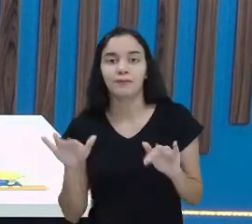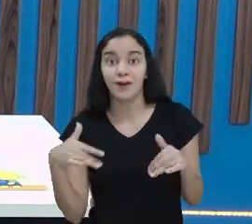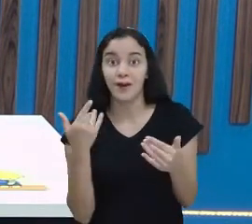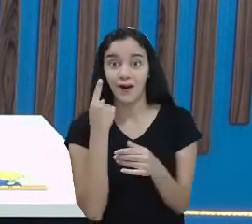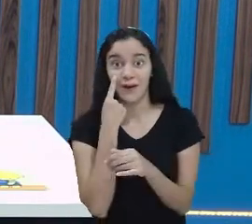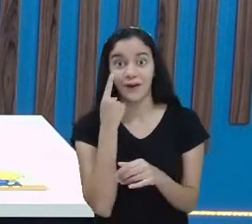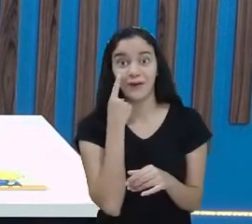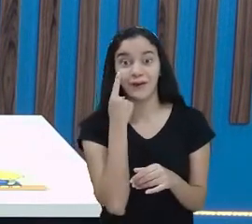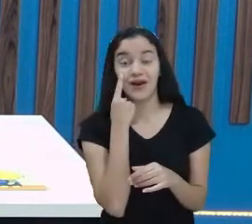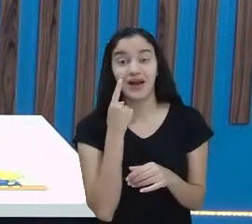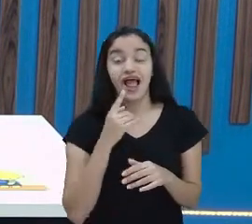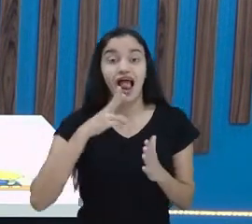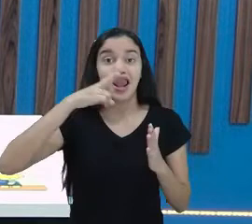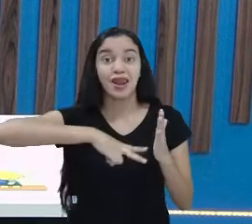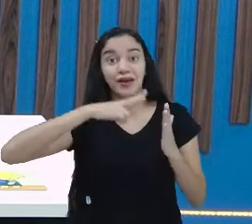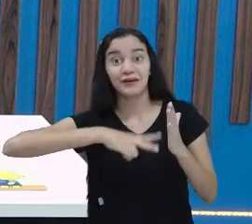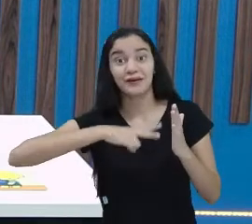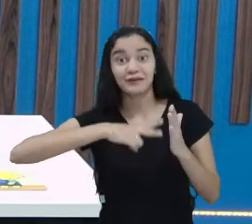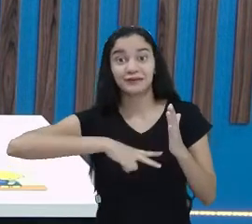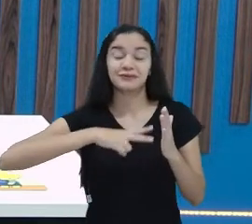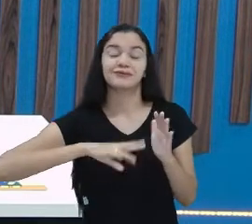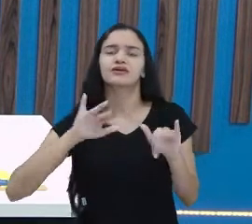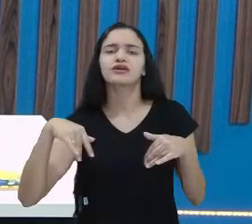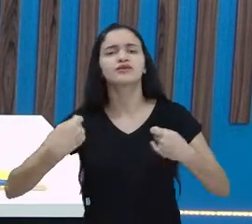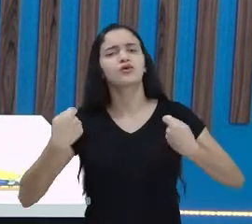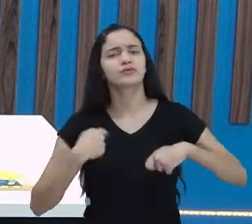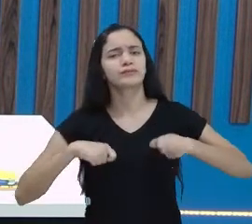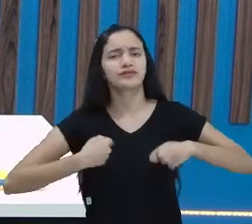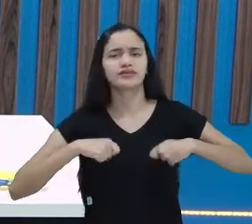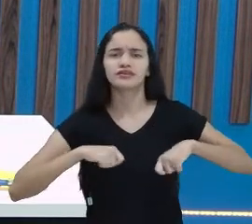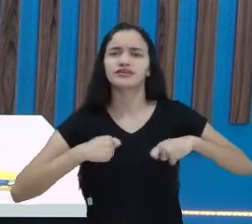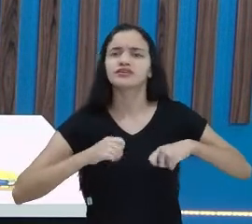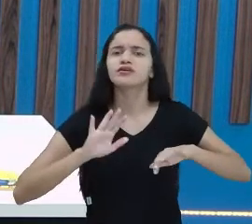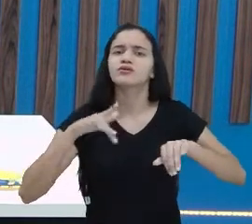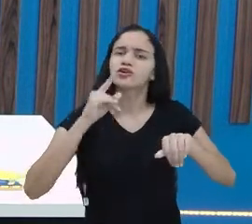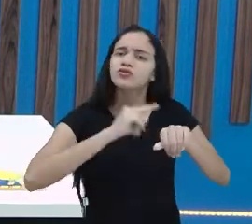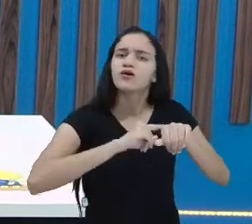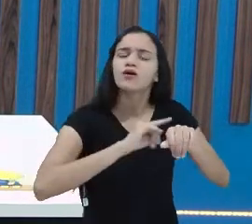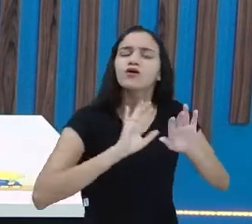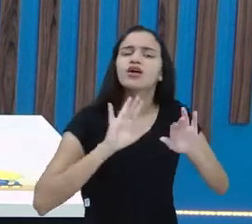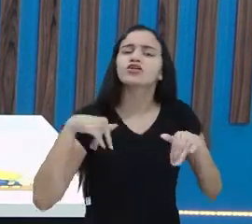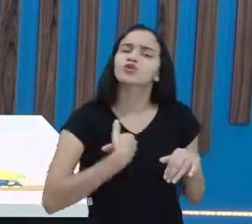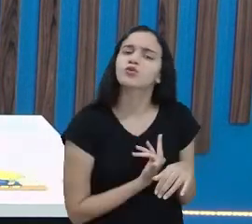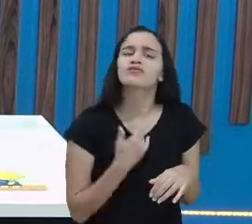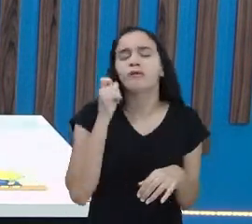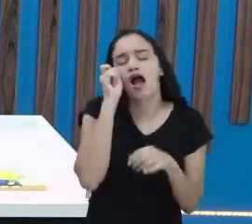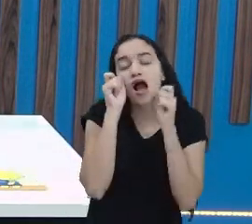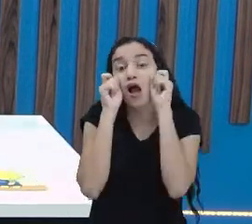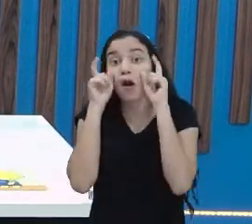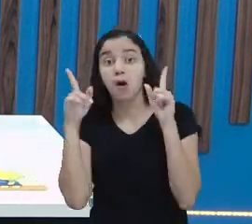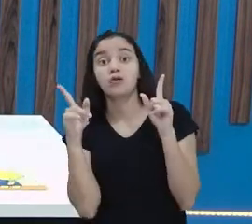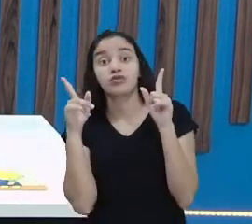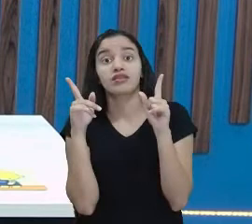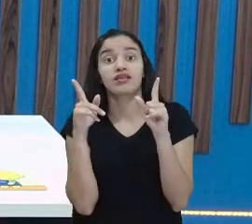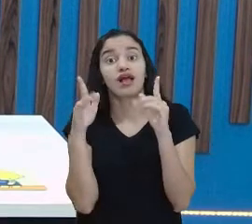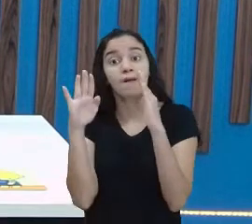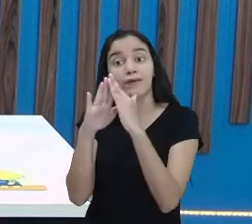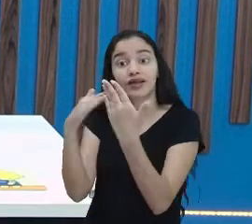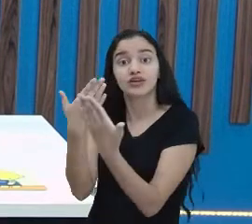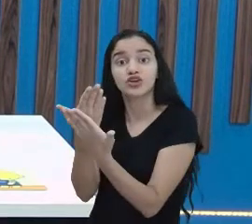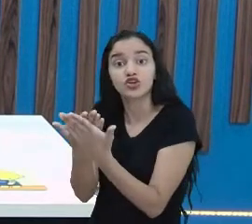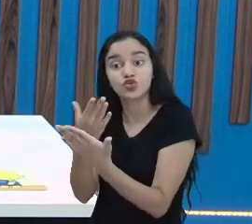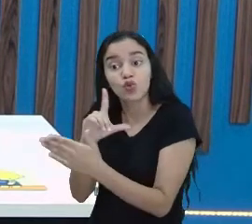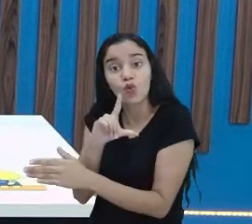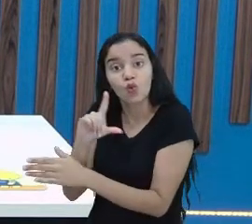Olha aí, ó, leitura da hora. A gente precisa de um instrumento digital na hora que a gente vai acordar para ir à escola,